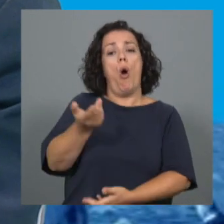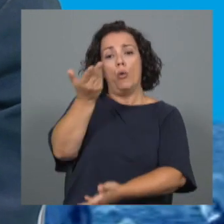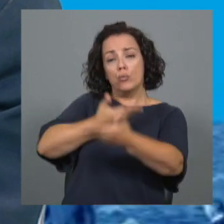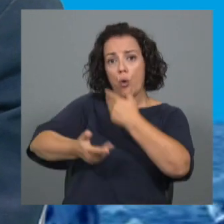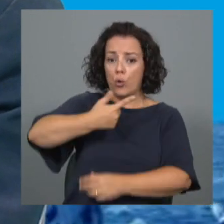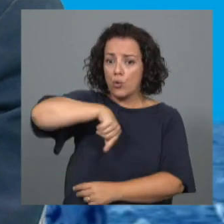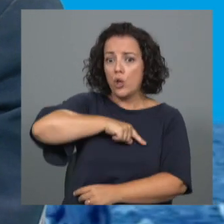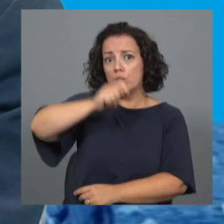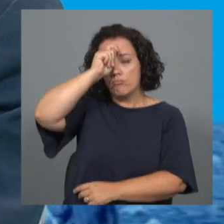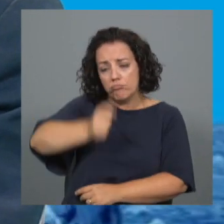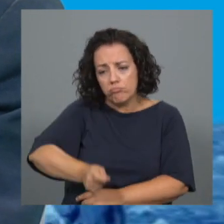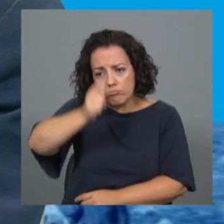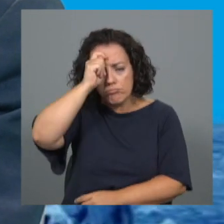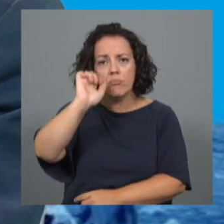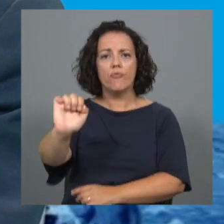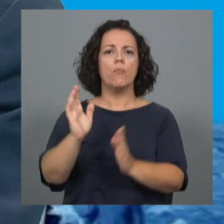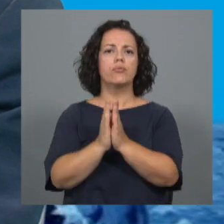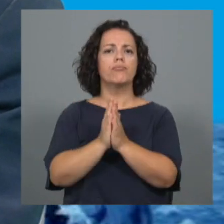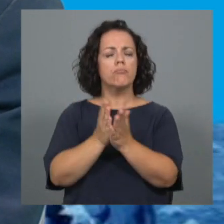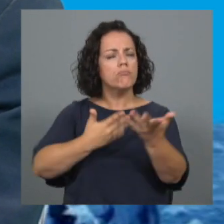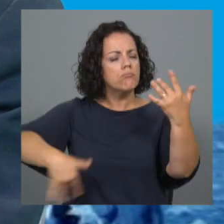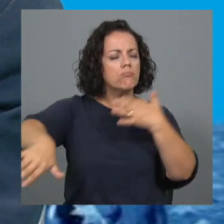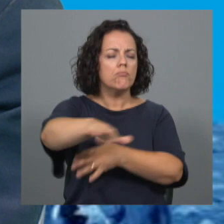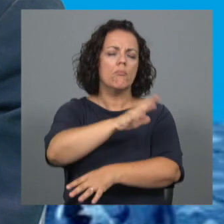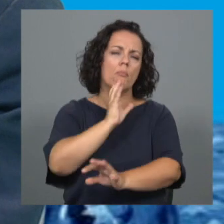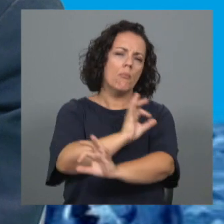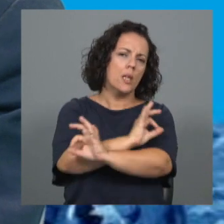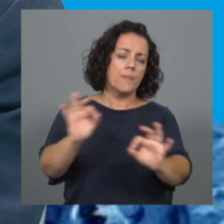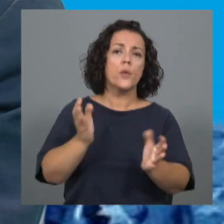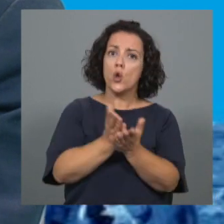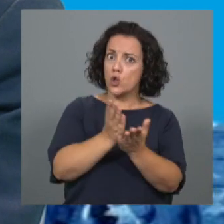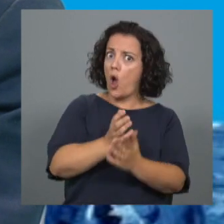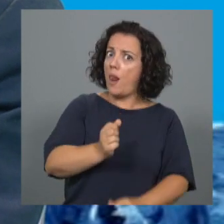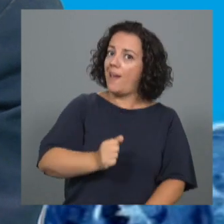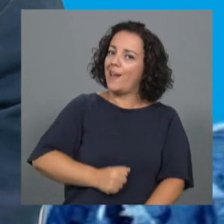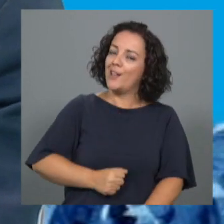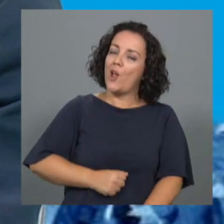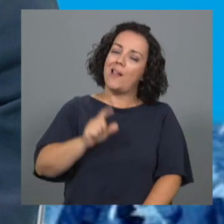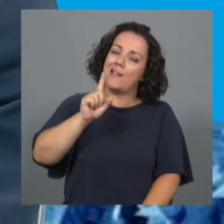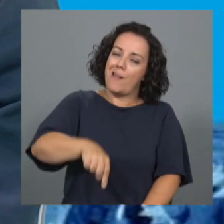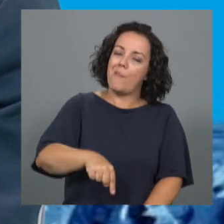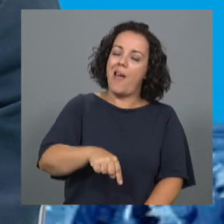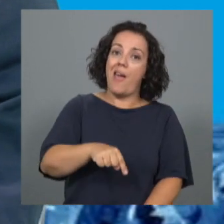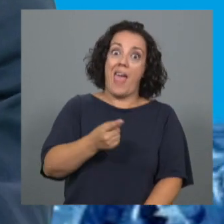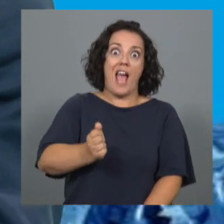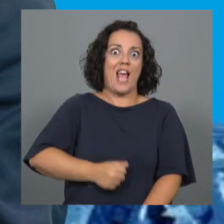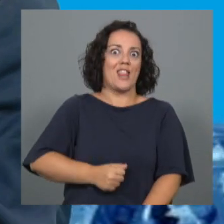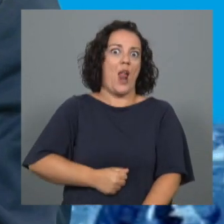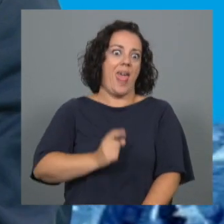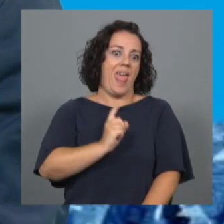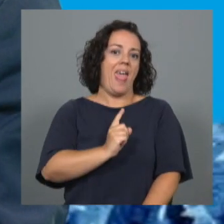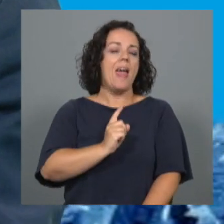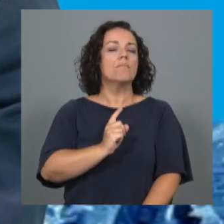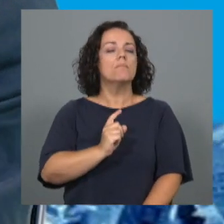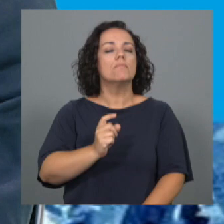e há uma coexistência pacífica que é admirável. A escola católica também tem essa marca, não é? E por isso é que é católica, não é?